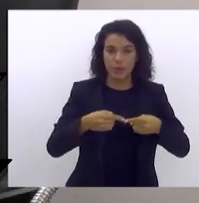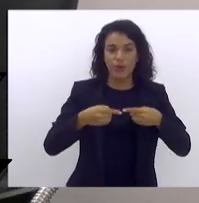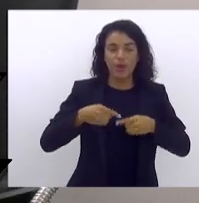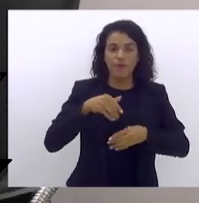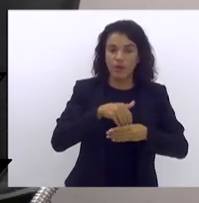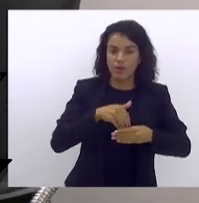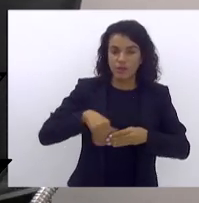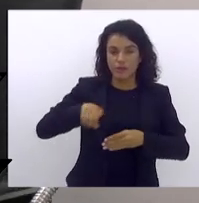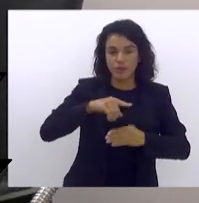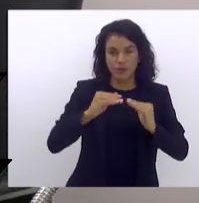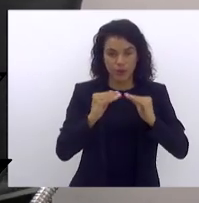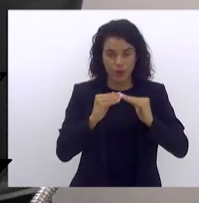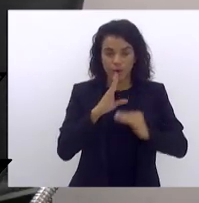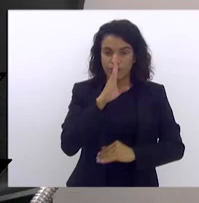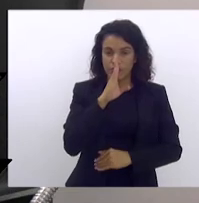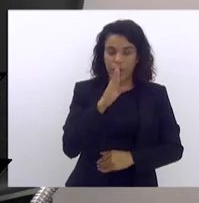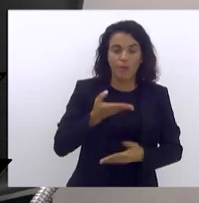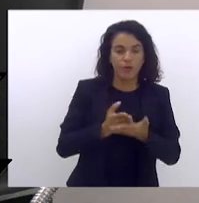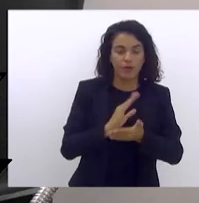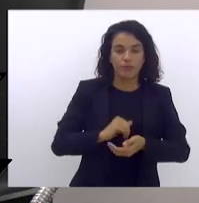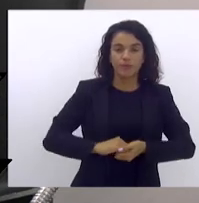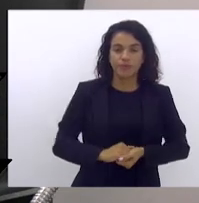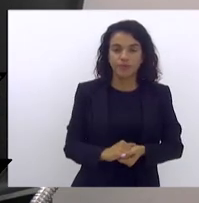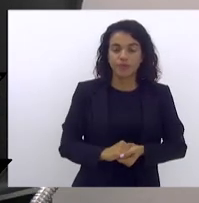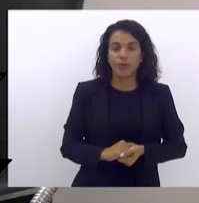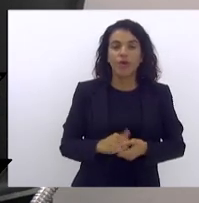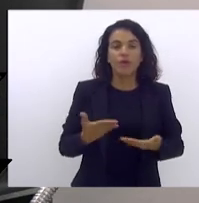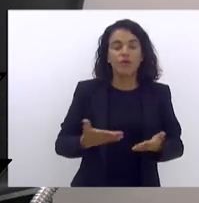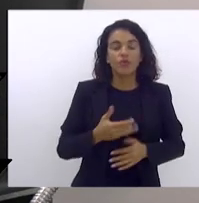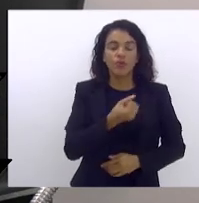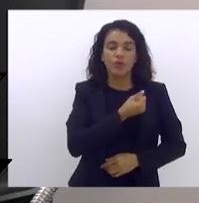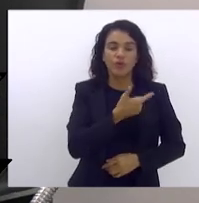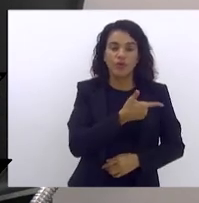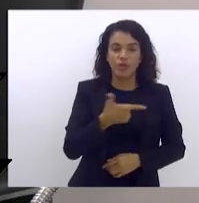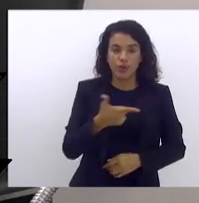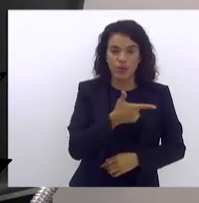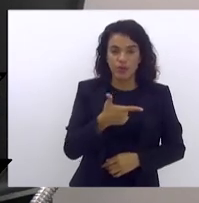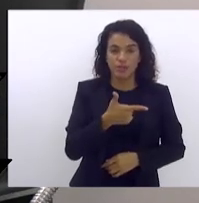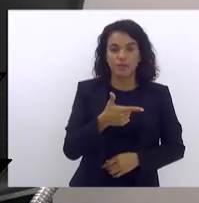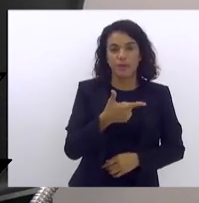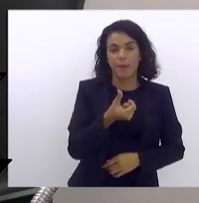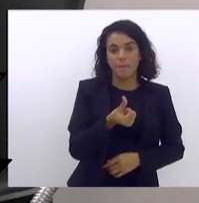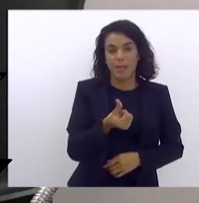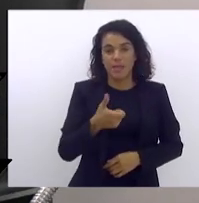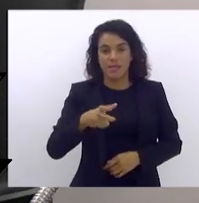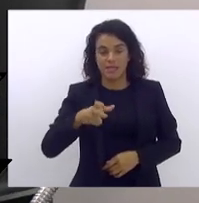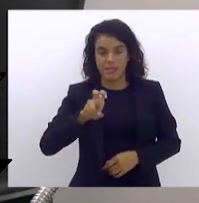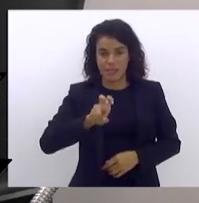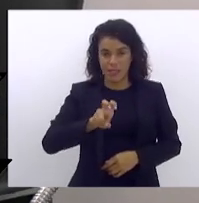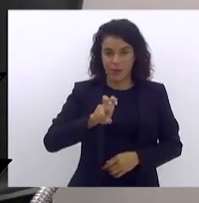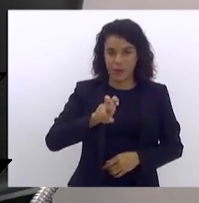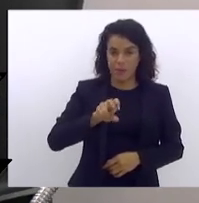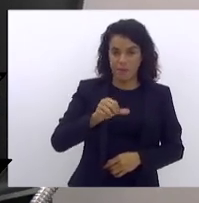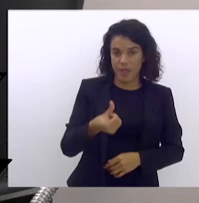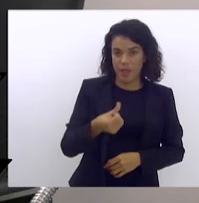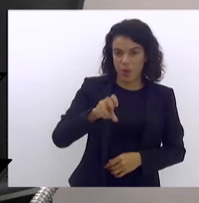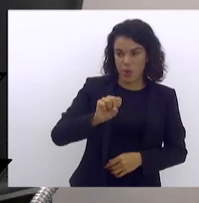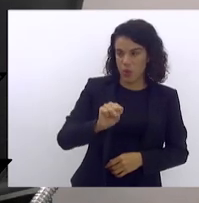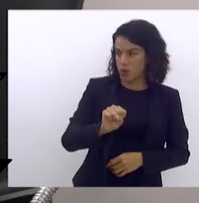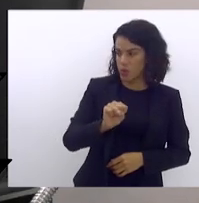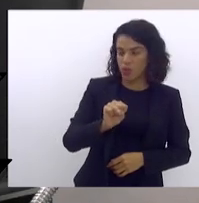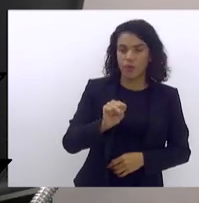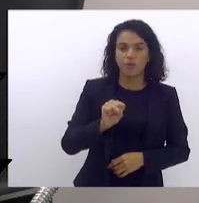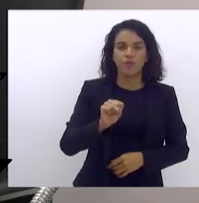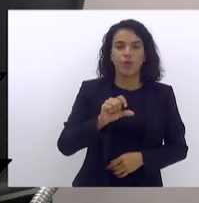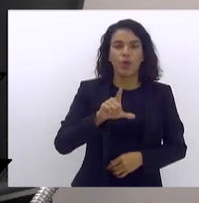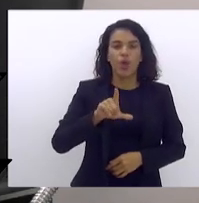Em votação, senhores que aprovam, permaneçam como estão. Aprovado. 22 da pauta, o PL 658 de 2023, de autoria dos deputados